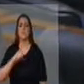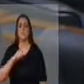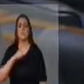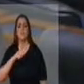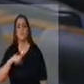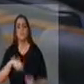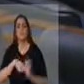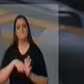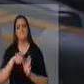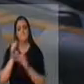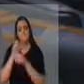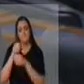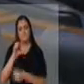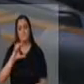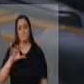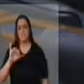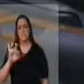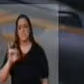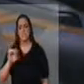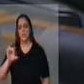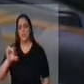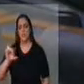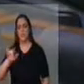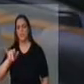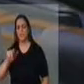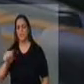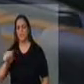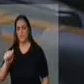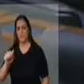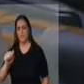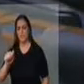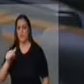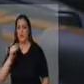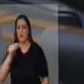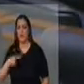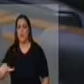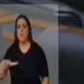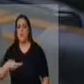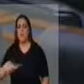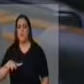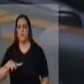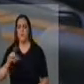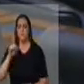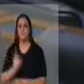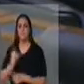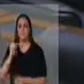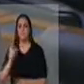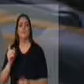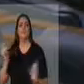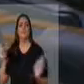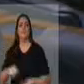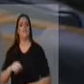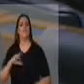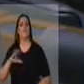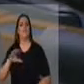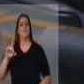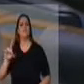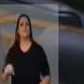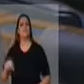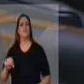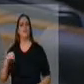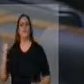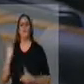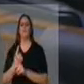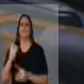é um meio, um método importante para o nosso preventivo, para garantir diagnóstico precoce,